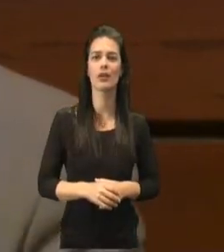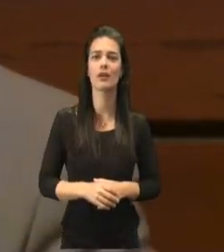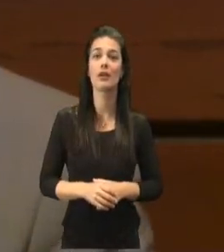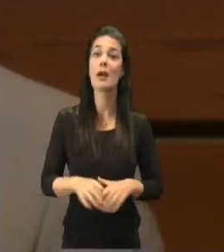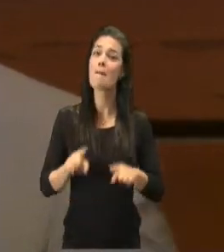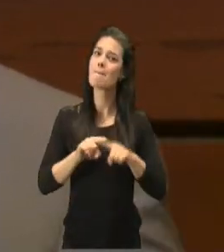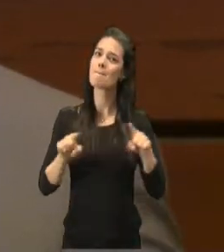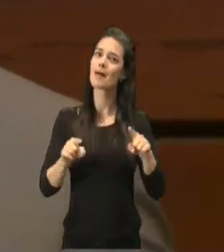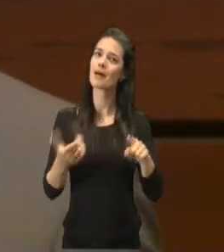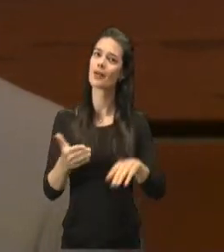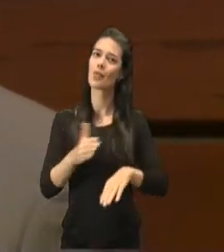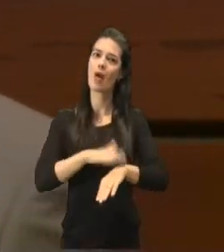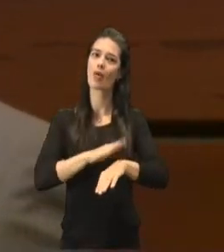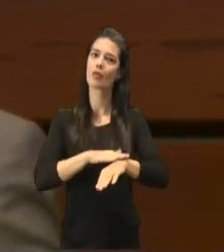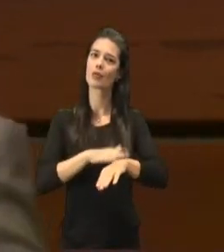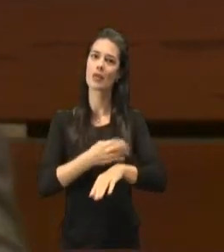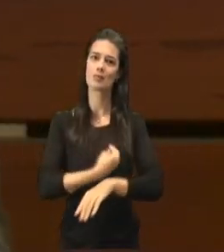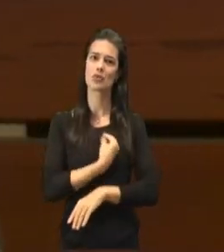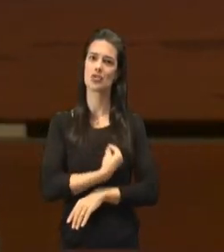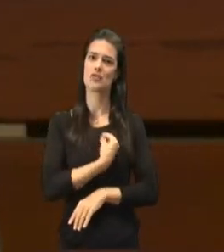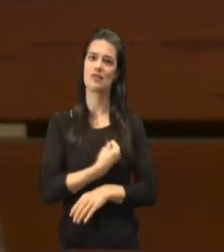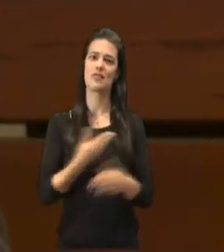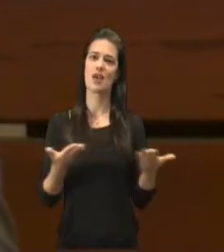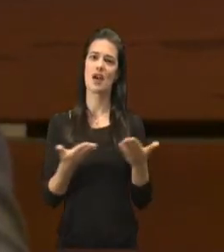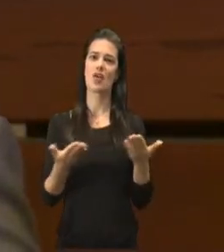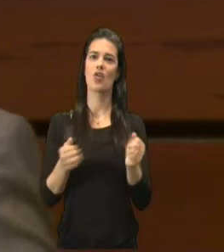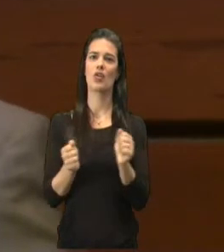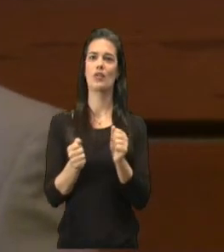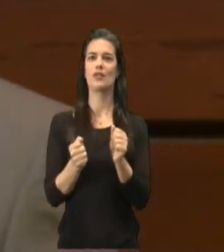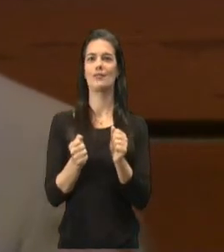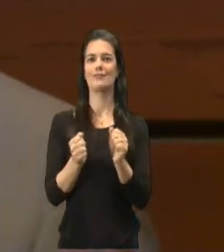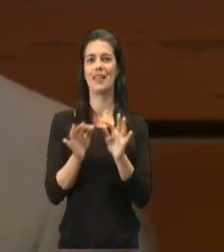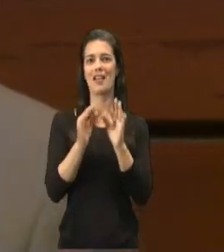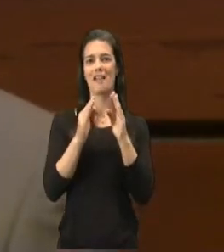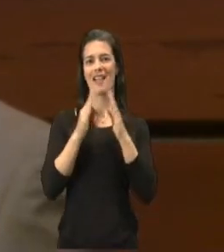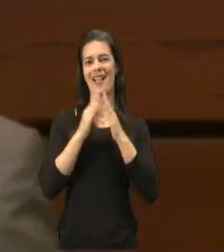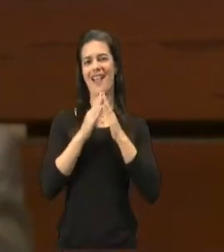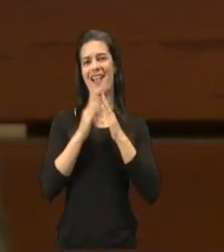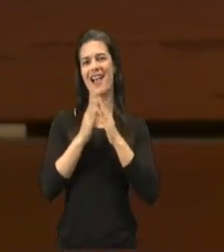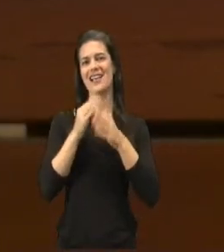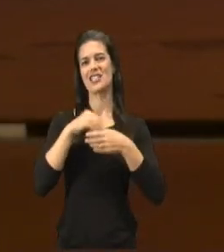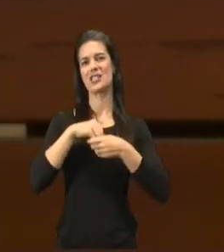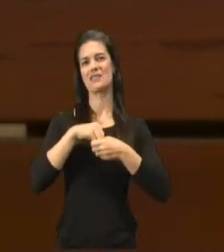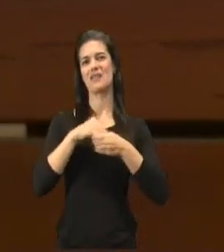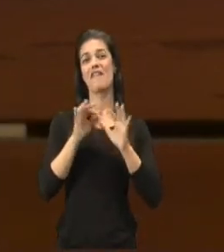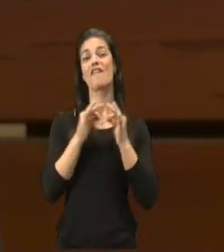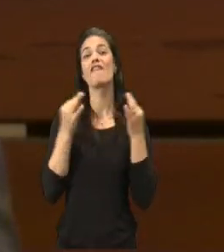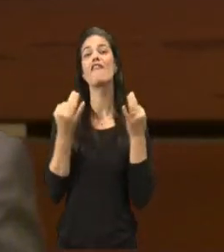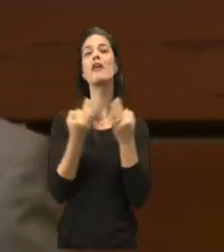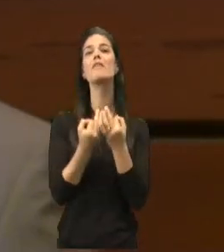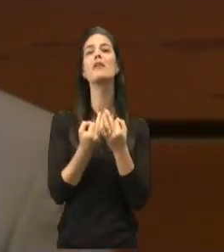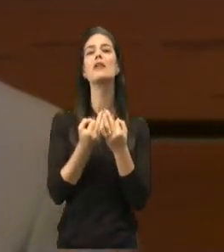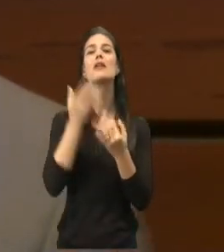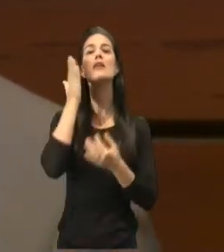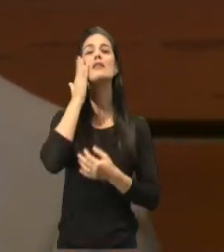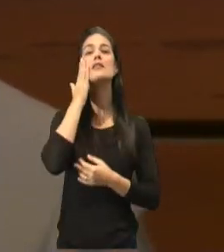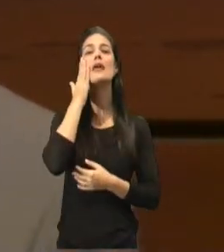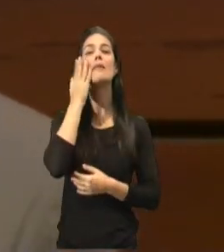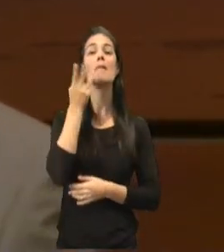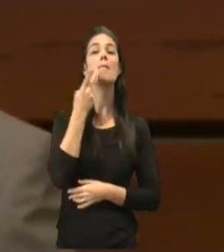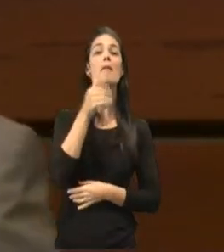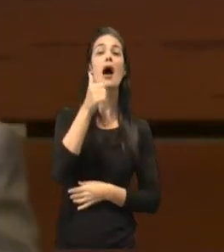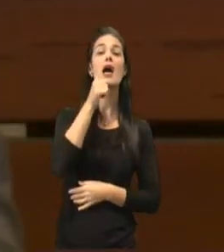Mas não é o tempo em que nós estamos vivendo em casa com os nossos familiares, o tempo de nós refletirmos sobre o nosso papel como